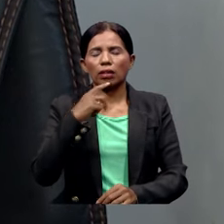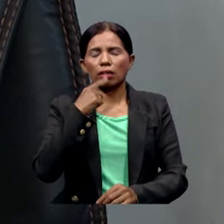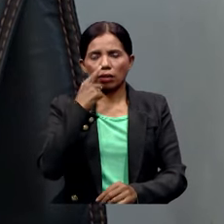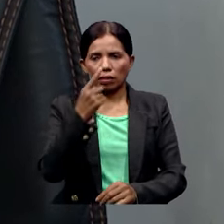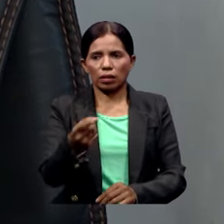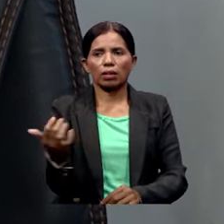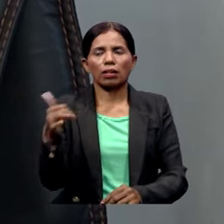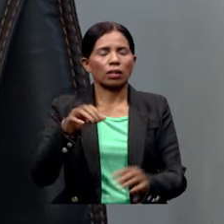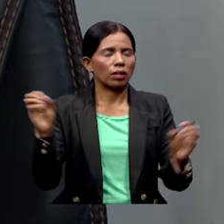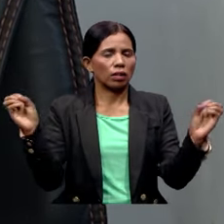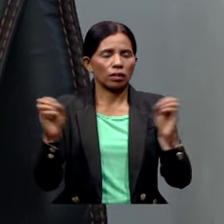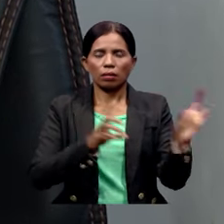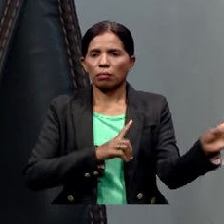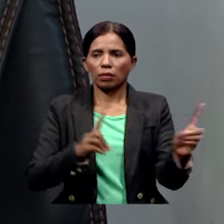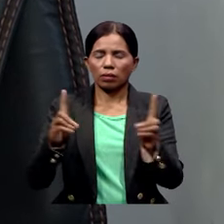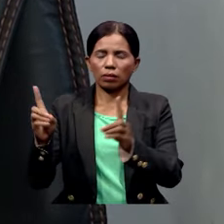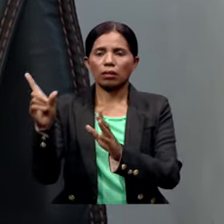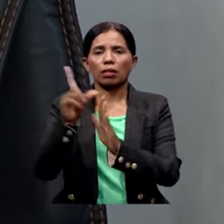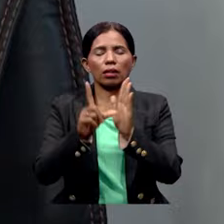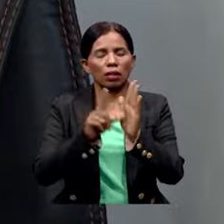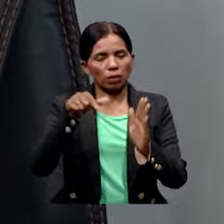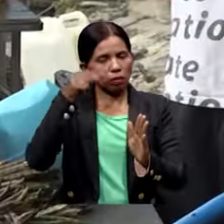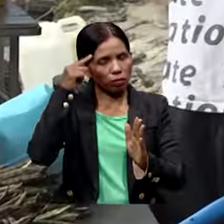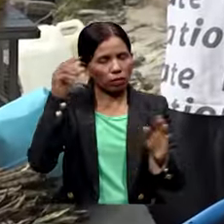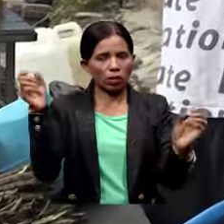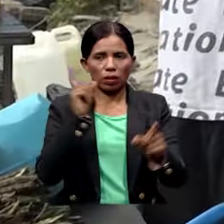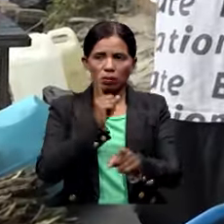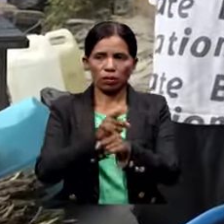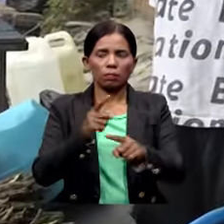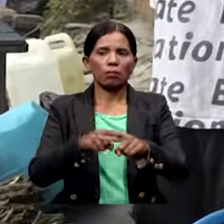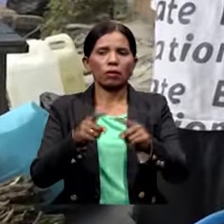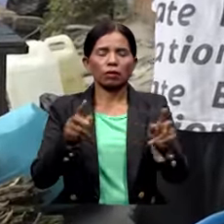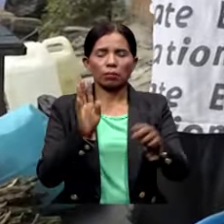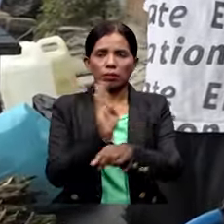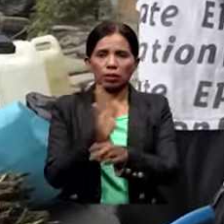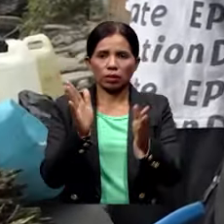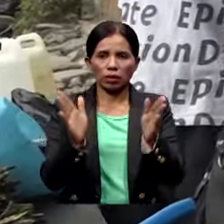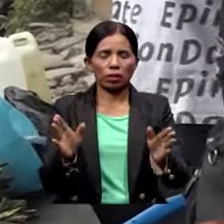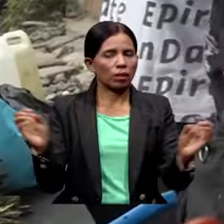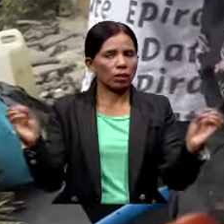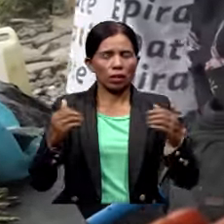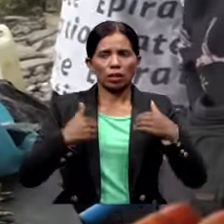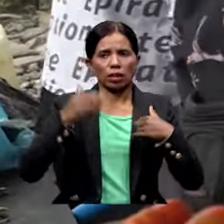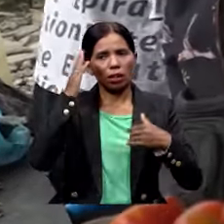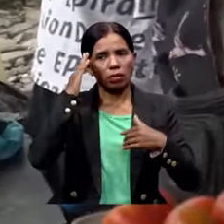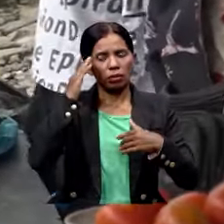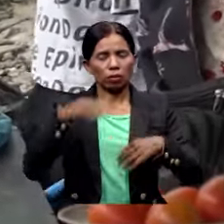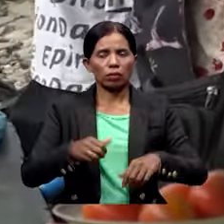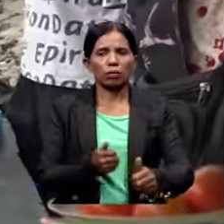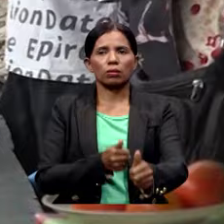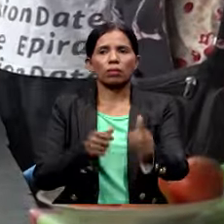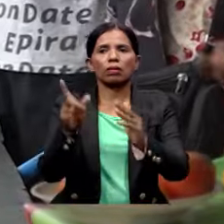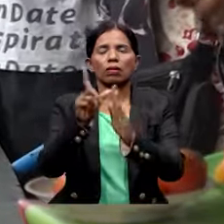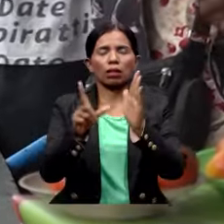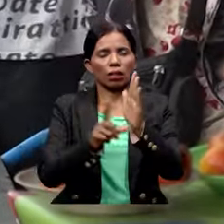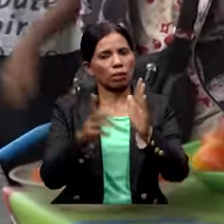considera la os implementação decreto governo ne makla sério, mas bem negociante sira makla iha consciência ou de cumprir decreto